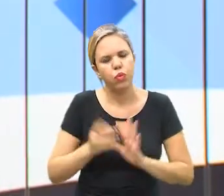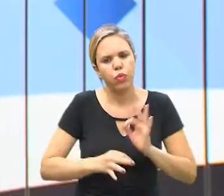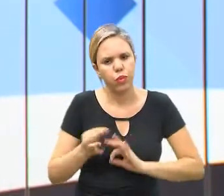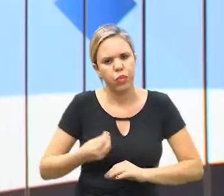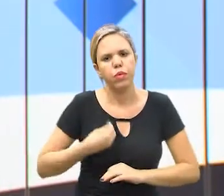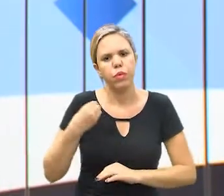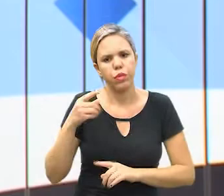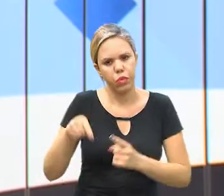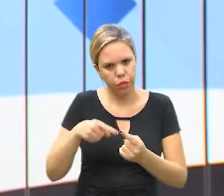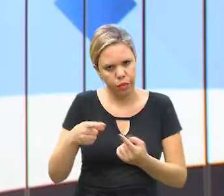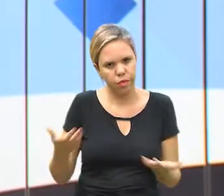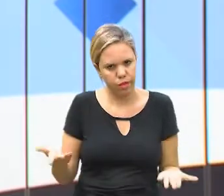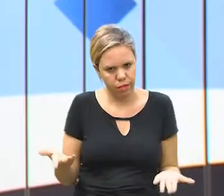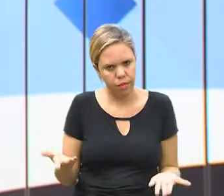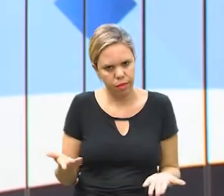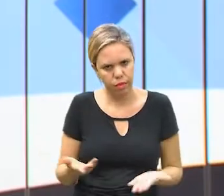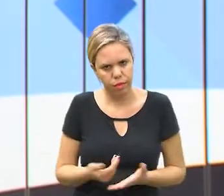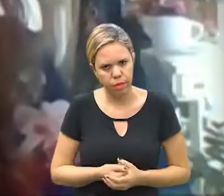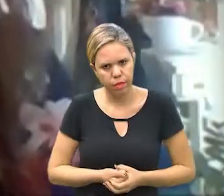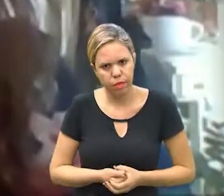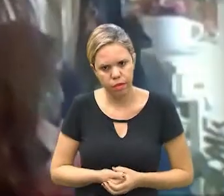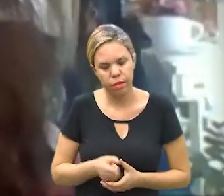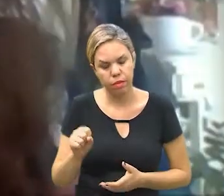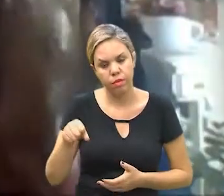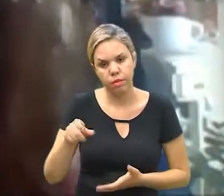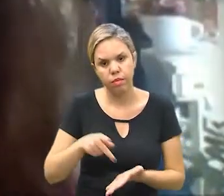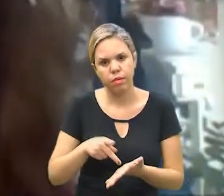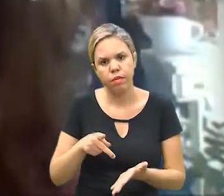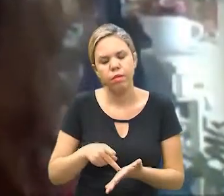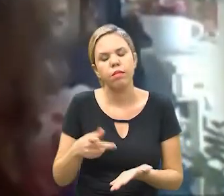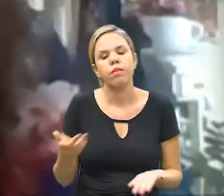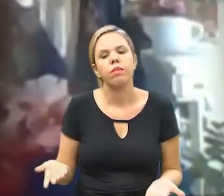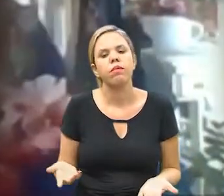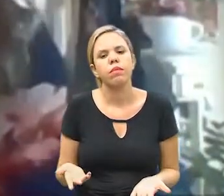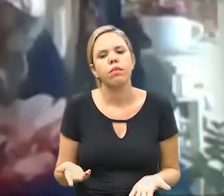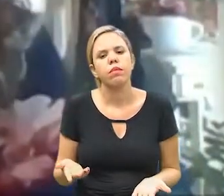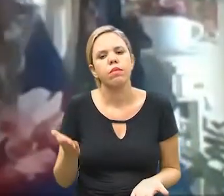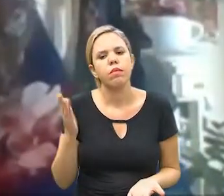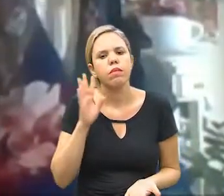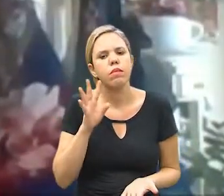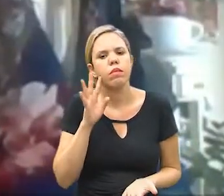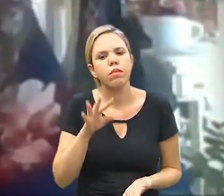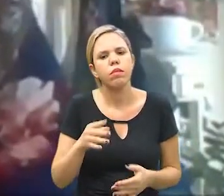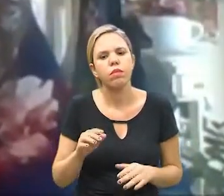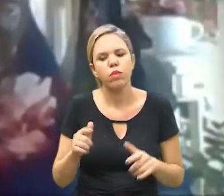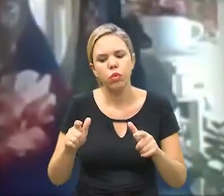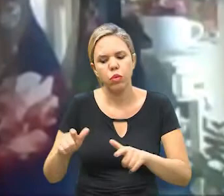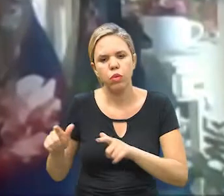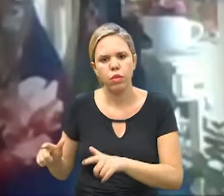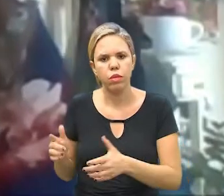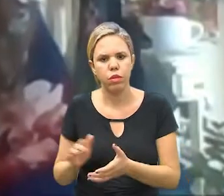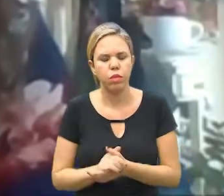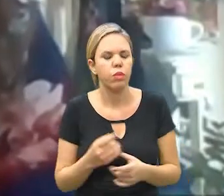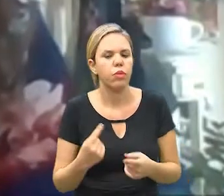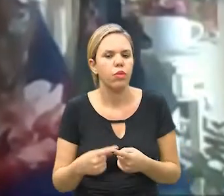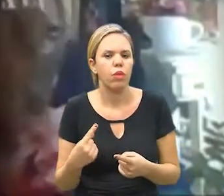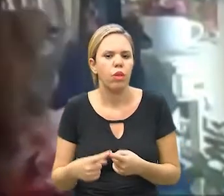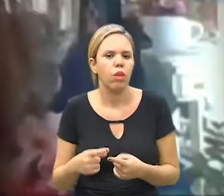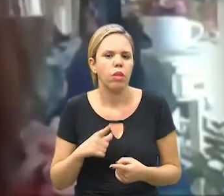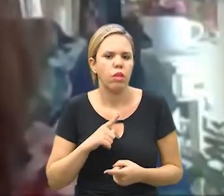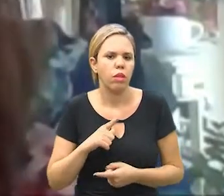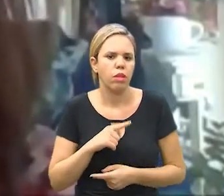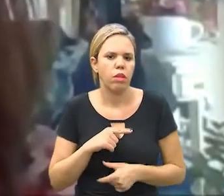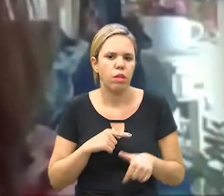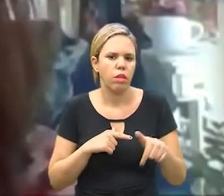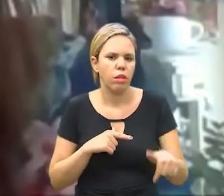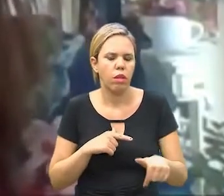de vida. É por aí mesmo? É bem assim. E sabe o que é bacana naquela região, Andréia? É porque tem